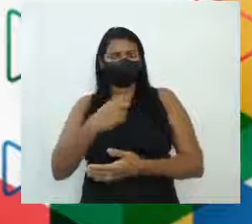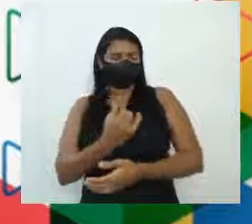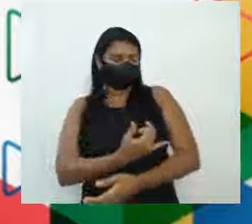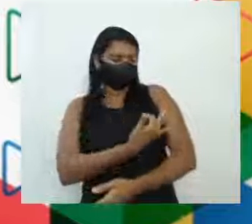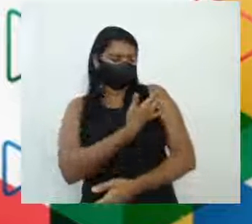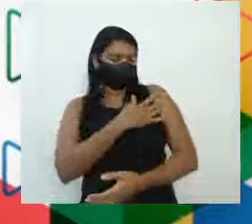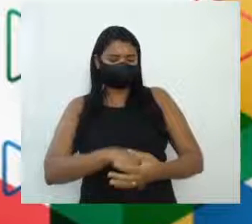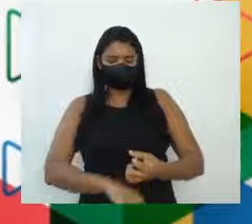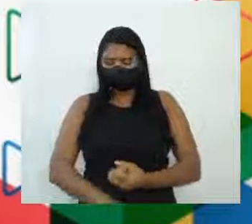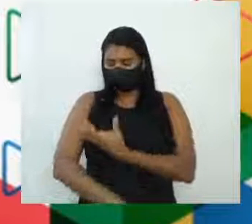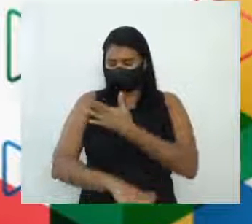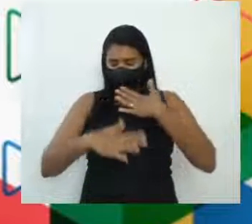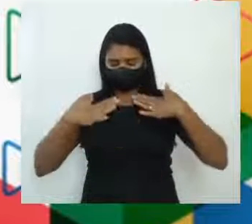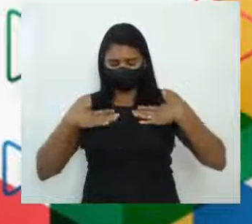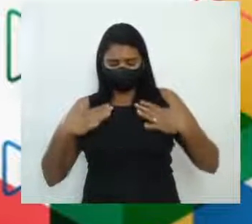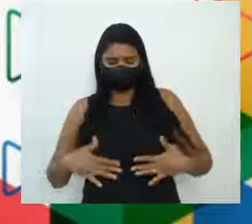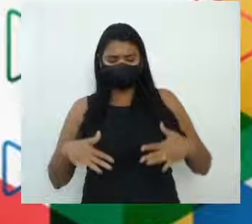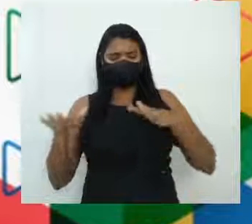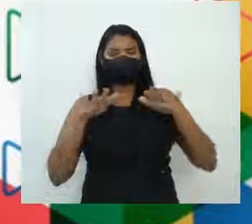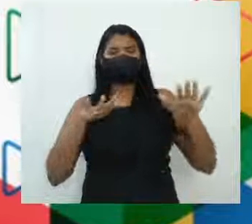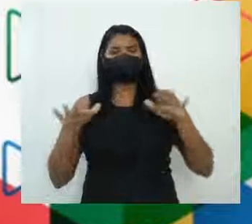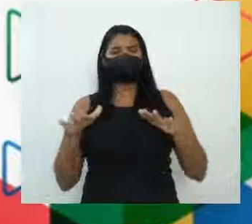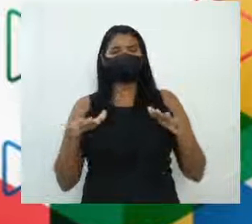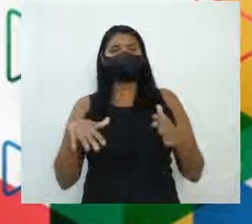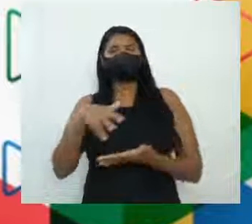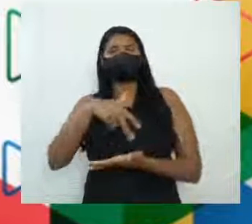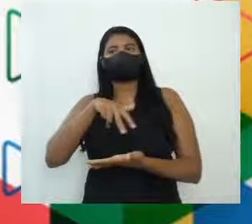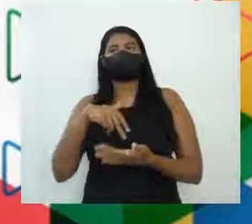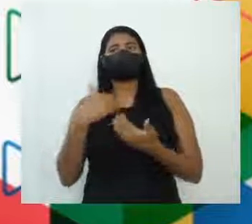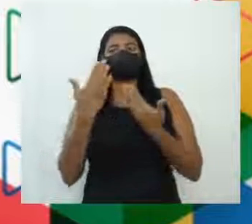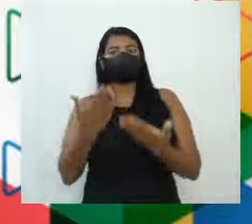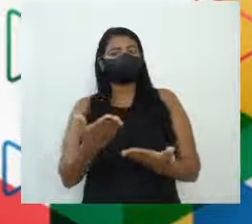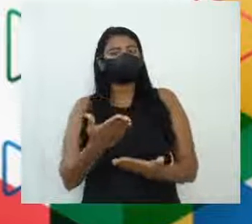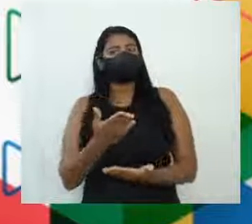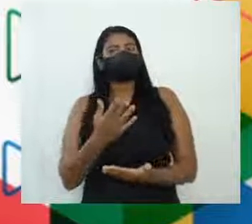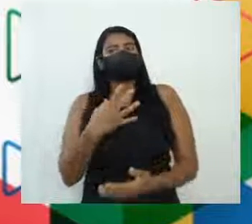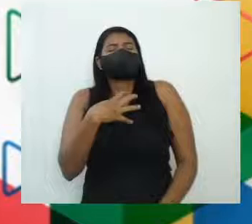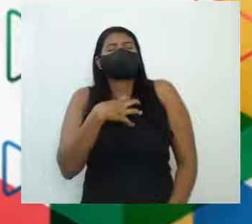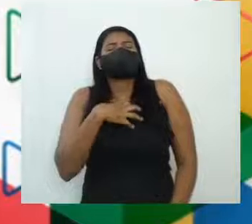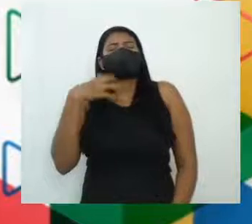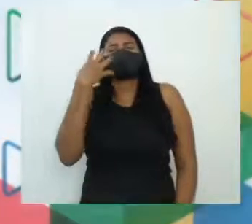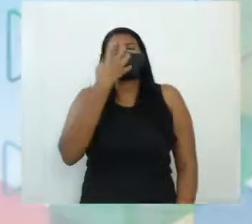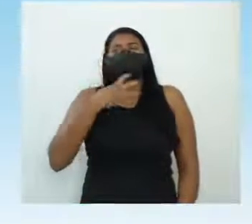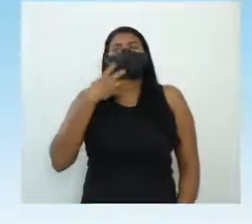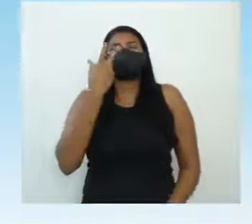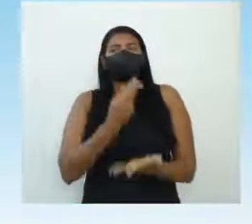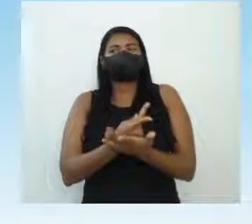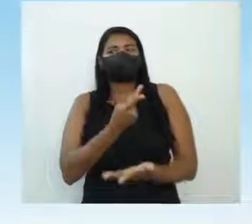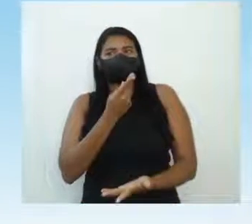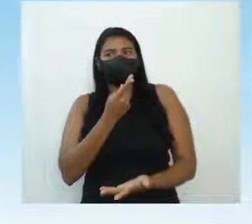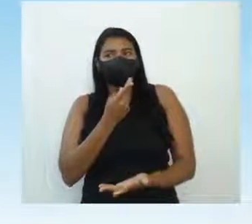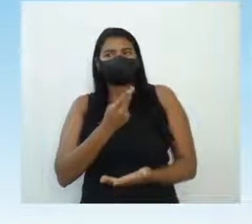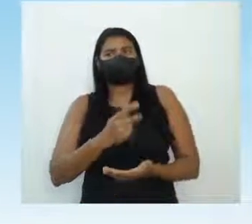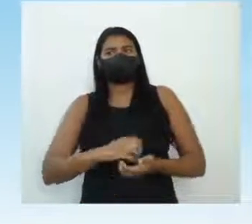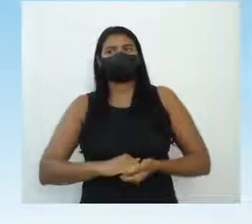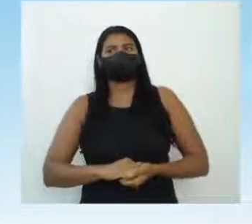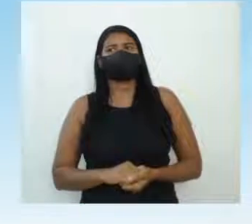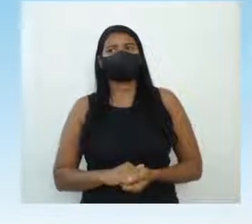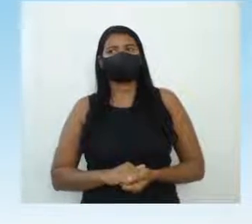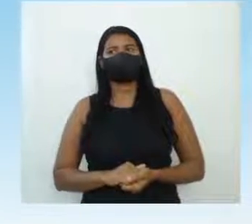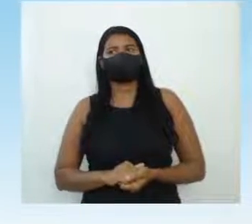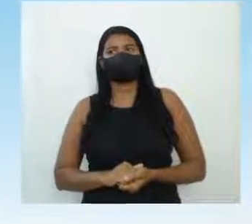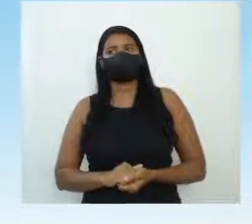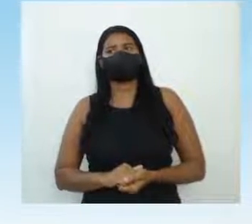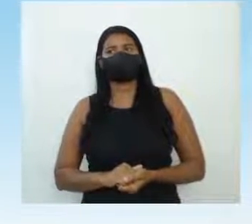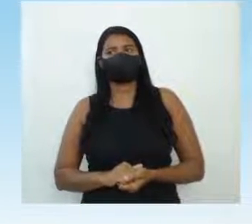sentir seu corpo se movimentando no ritmo da música. Então você sente a música acontecer. Ao sentir